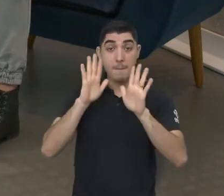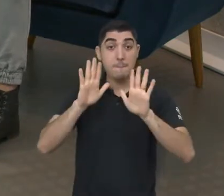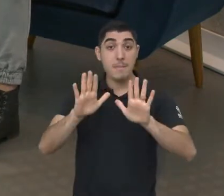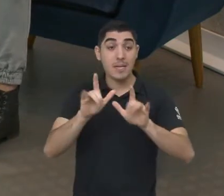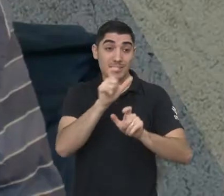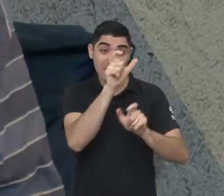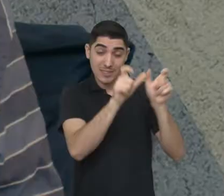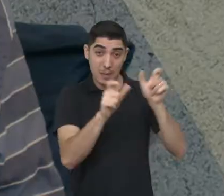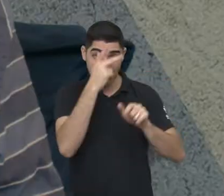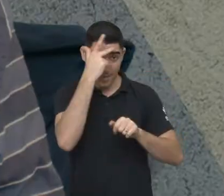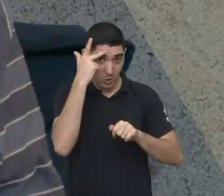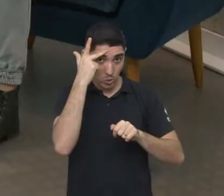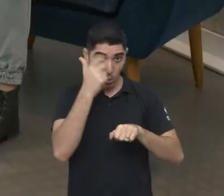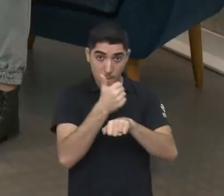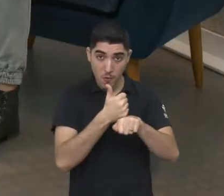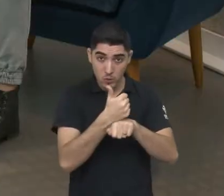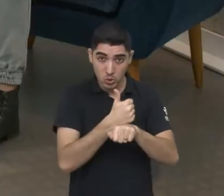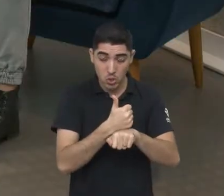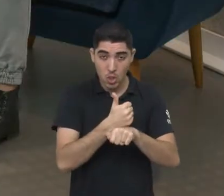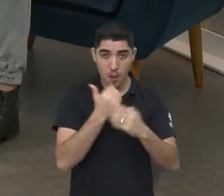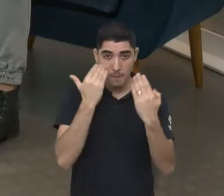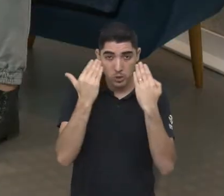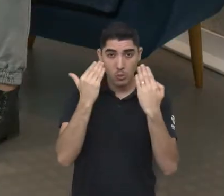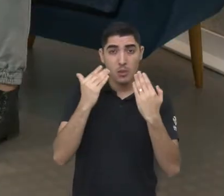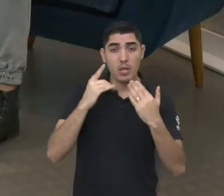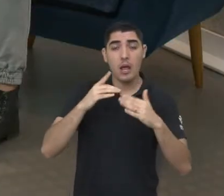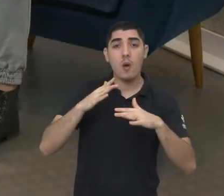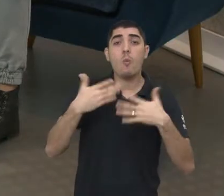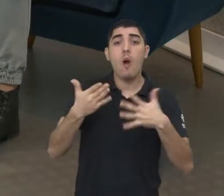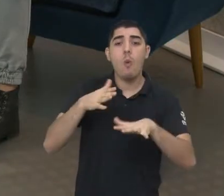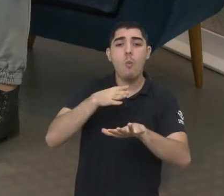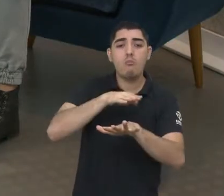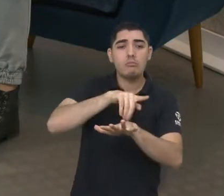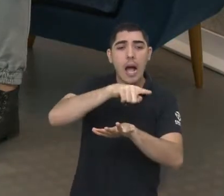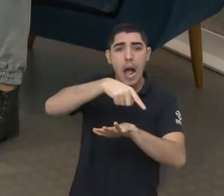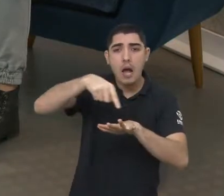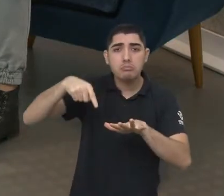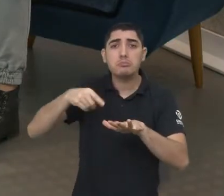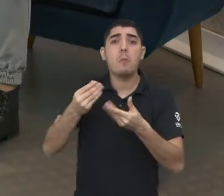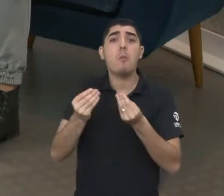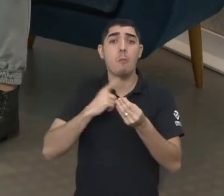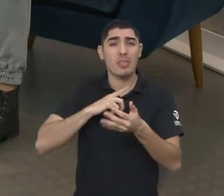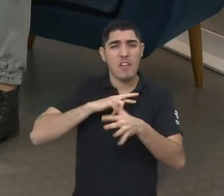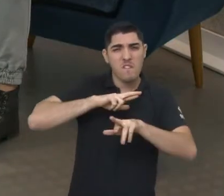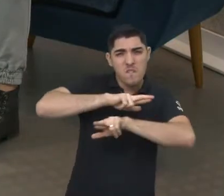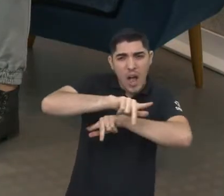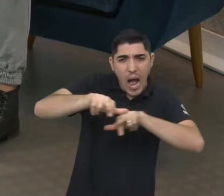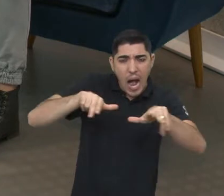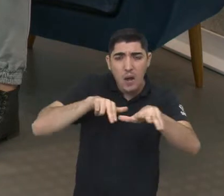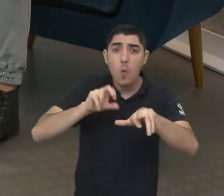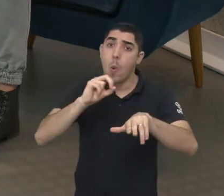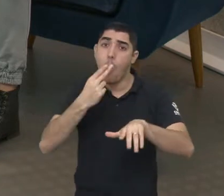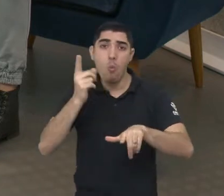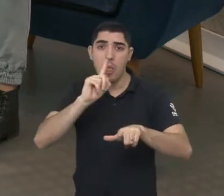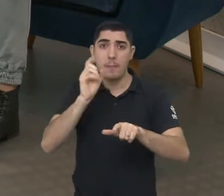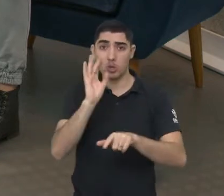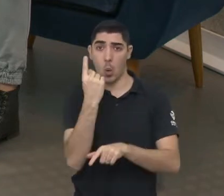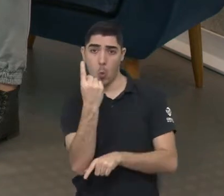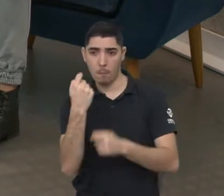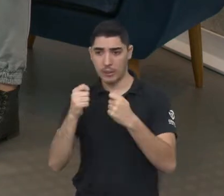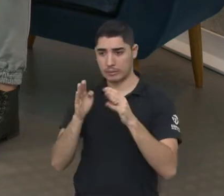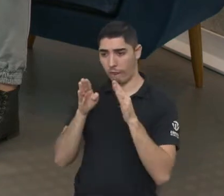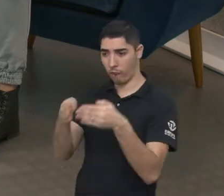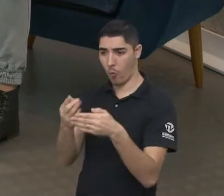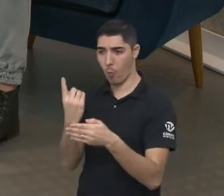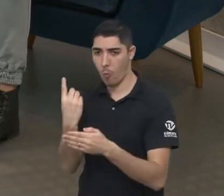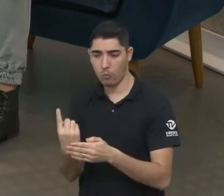de atuação dos psicólogos, eles variam ou necessariamente tem que ser, quando você